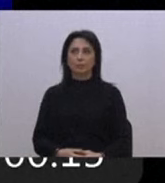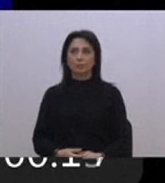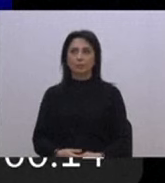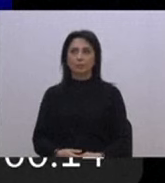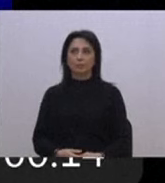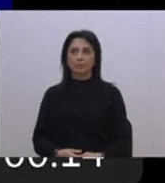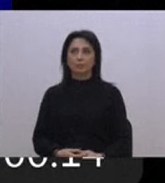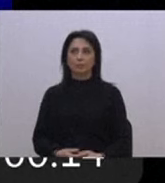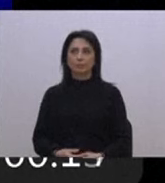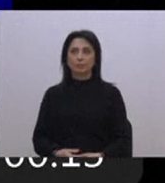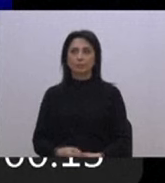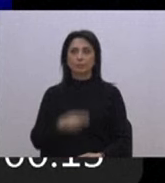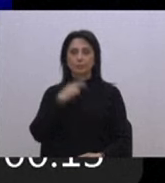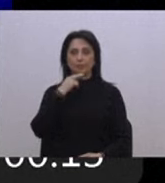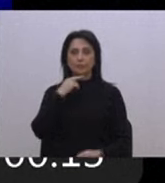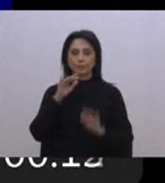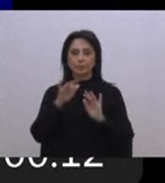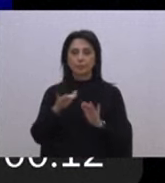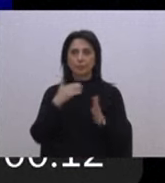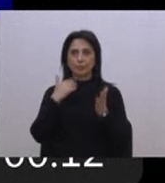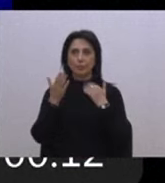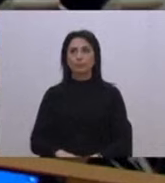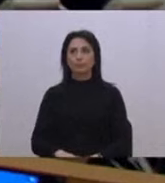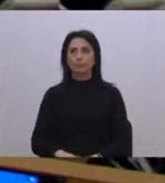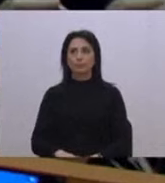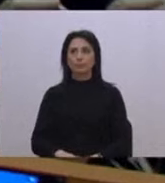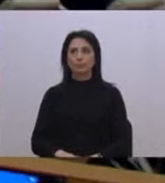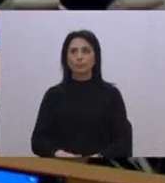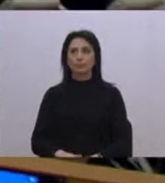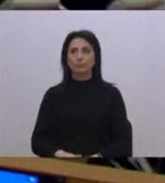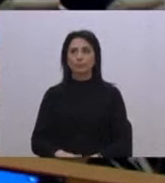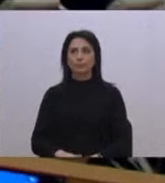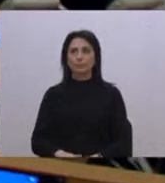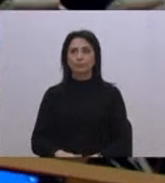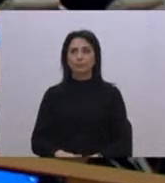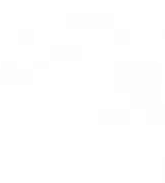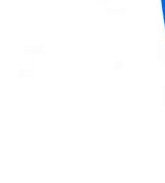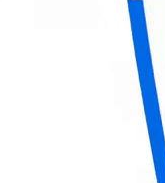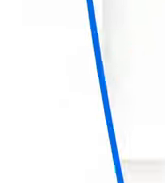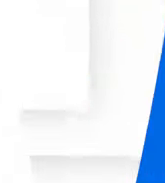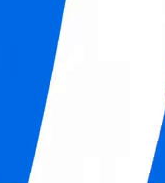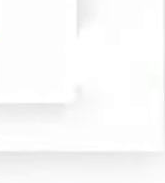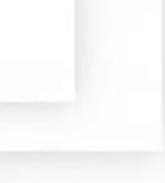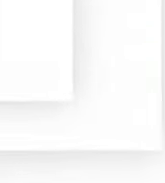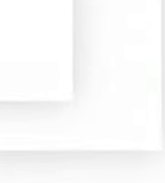interesses estrangeiros. A recusa em fazê-lo resultaria em multas pesadas. Colega, bom.